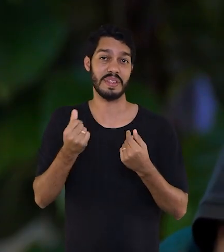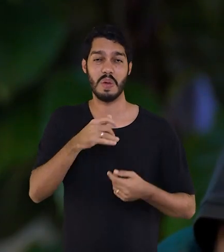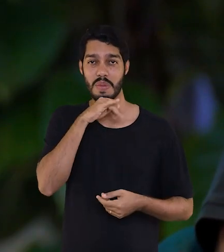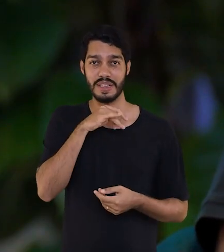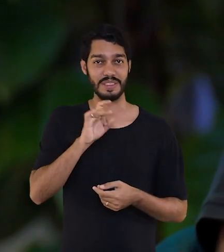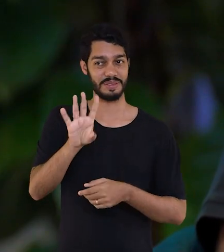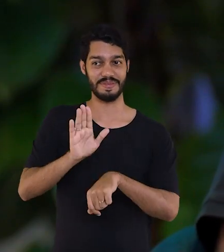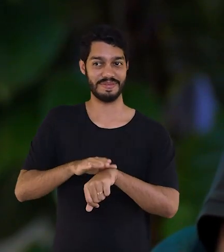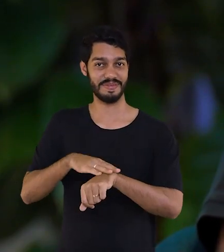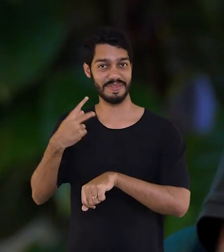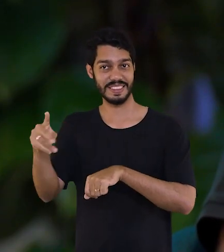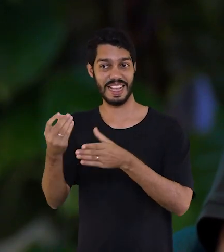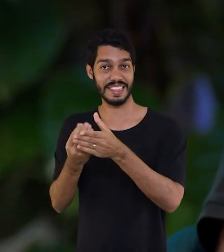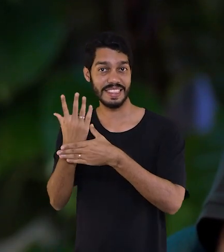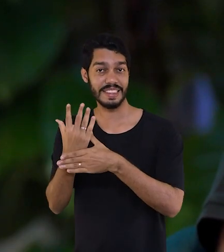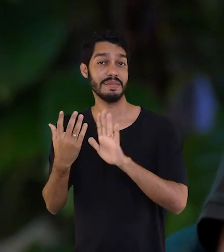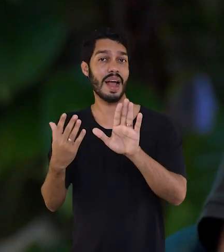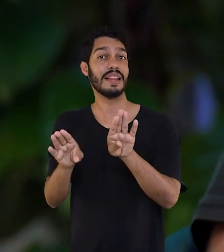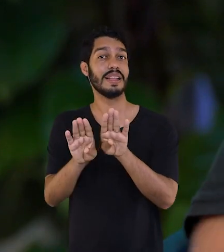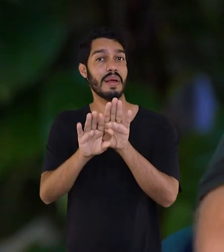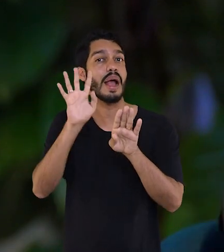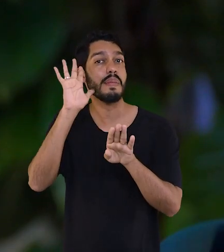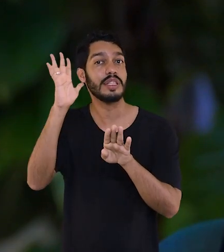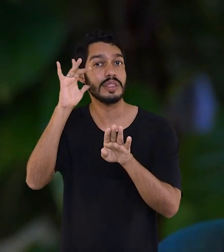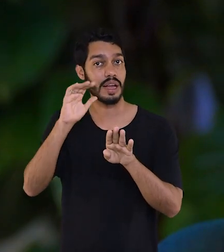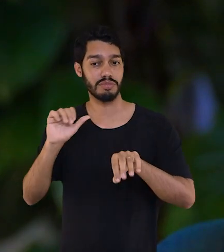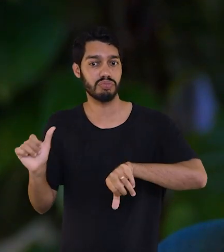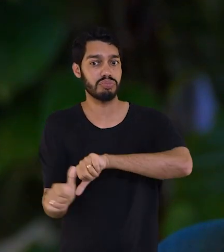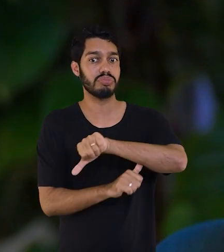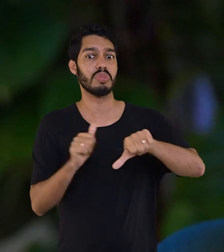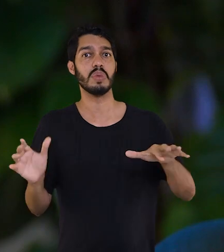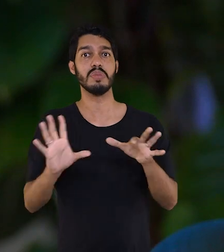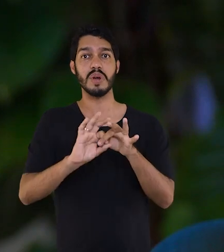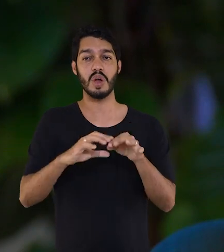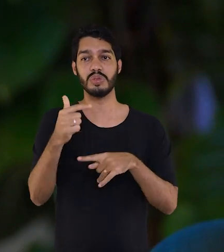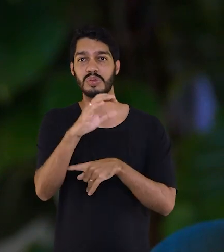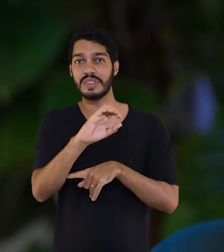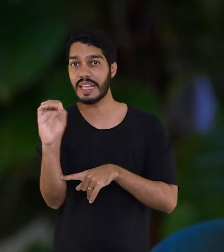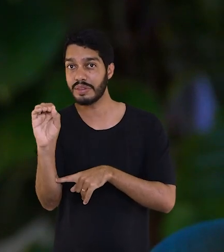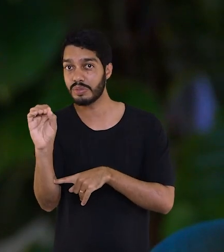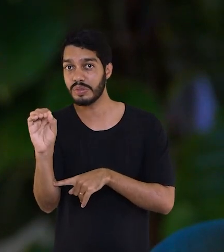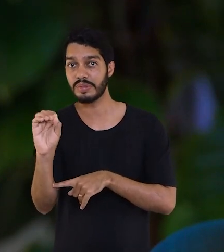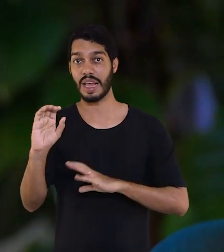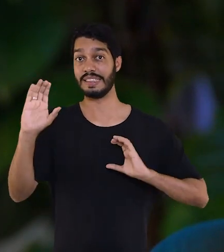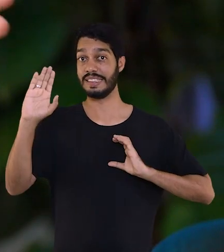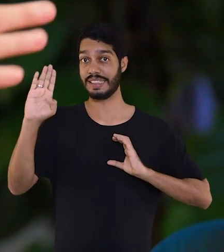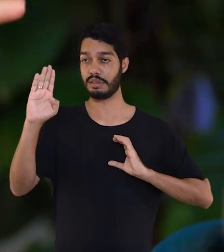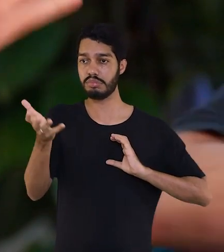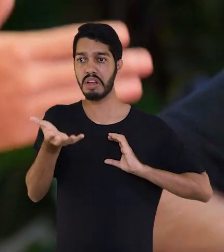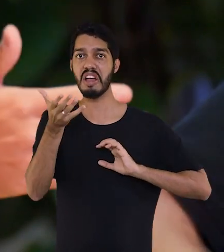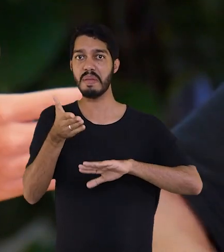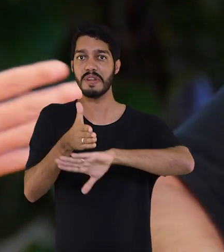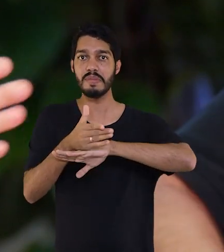seletivo não serviu para absolutamente nada. E isso não foi só o tempo da pessoa que criou a IA. Imagine o contexto geral. Foi o tempo de todos os